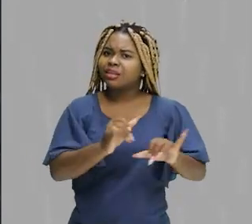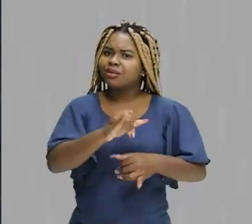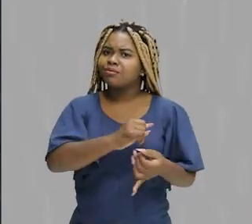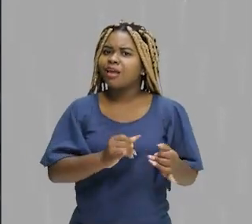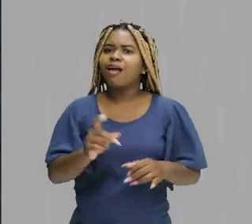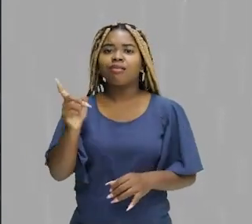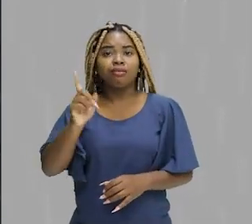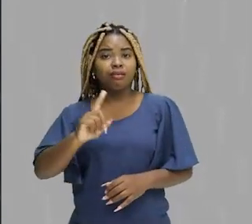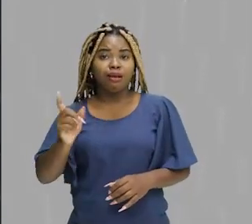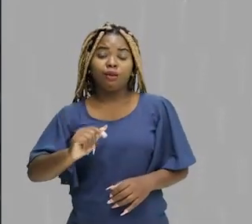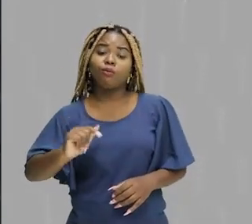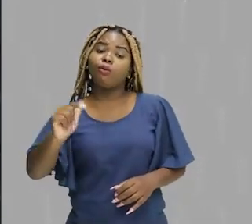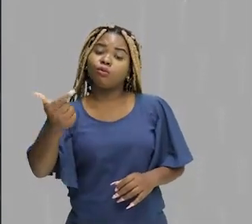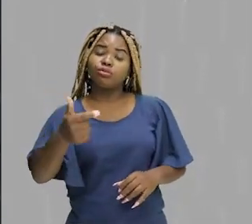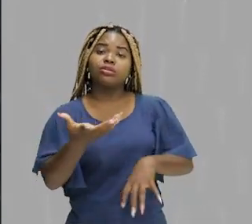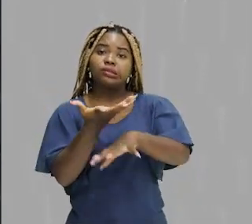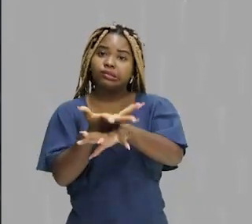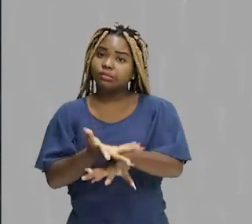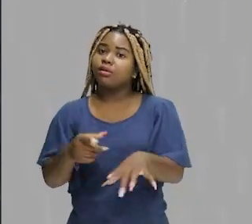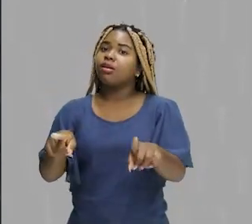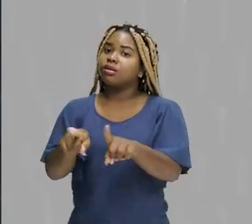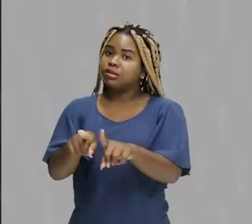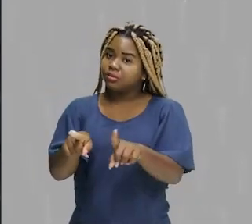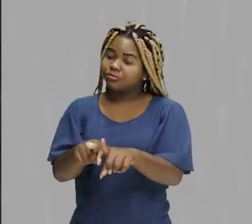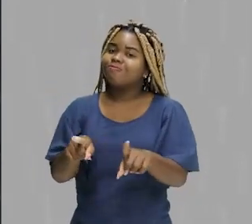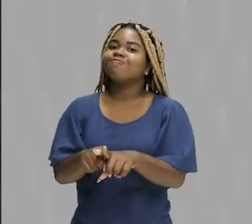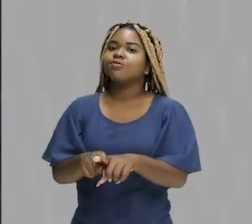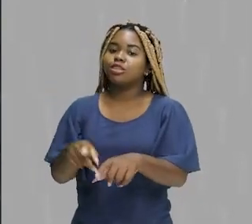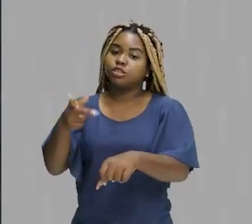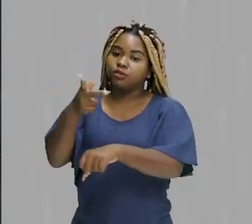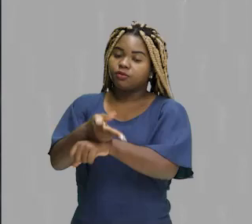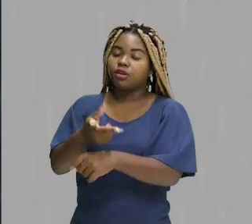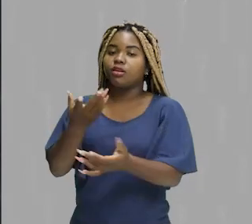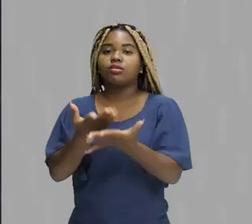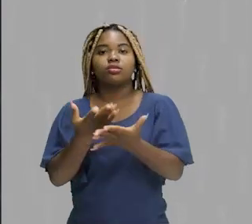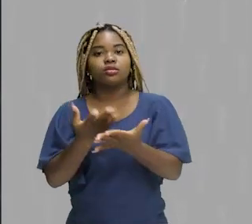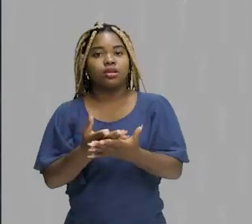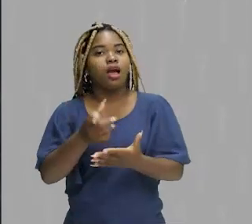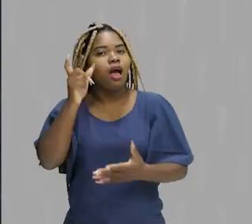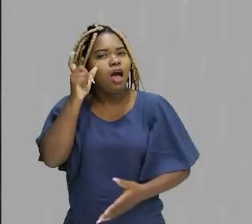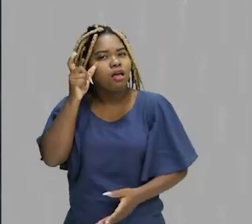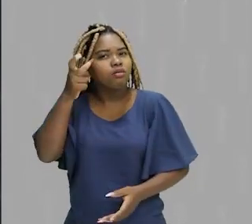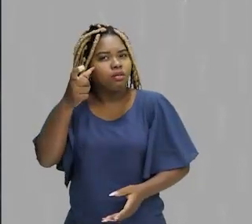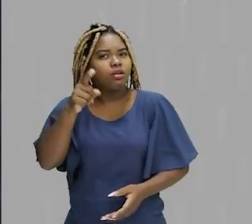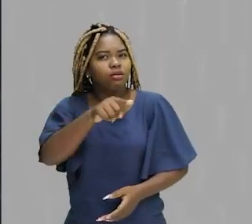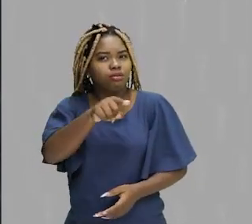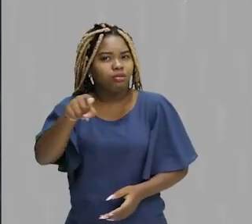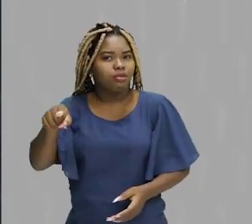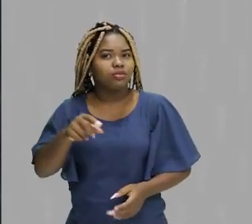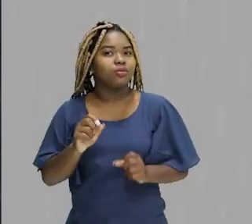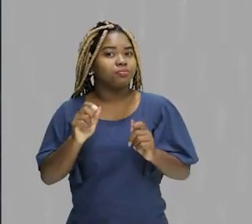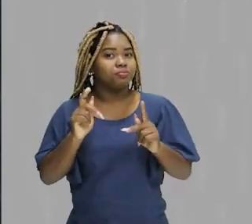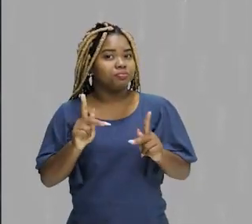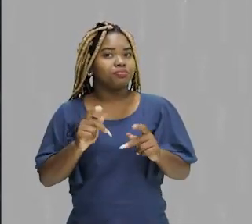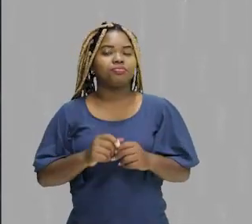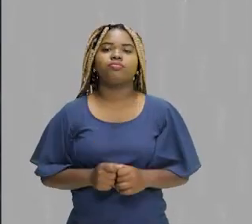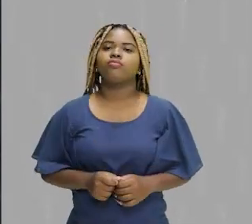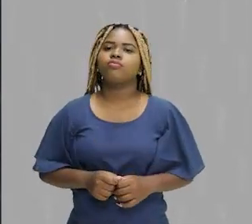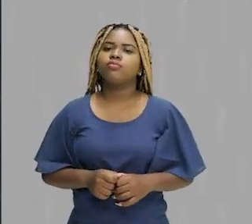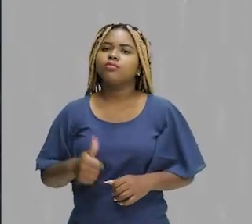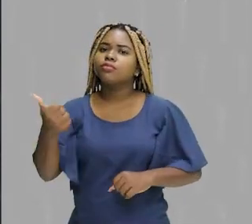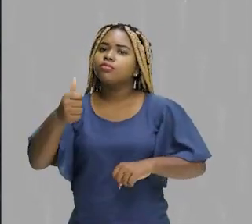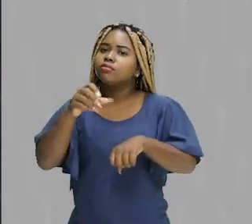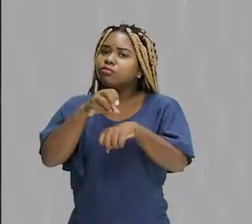outras disciplinas. São vídeos e aulas altamente interessantes, ok, turma? E como primeira